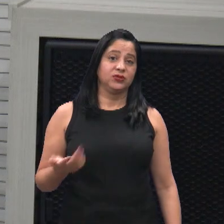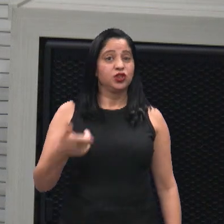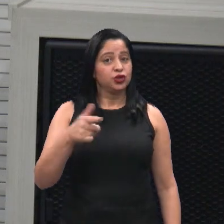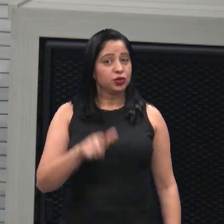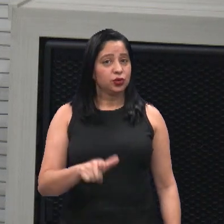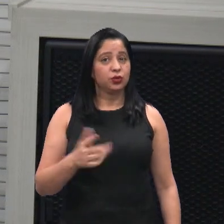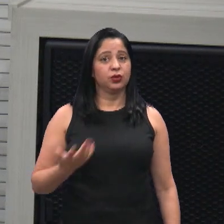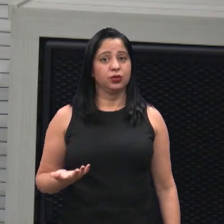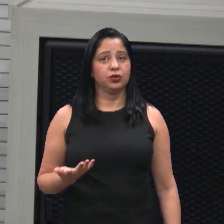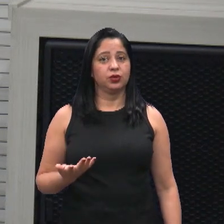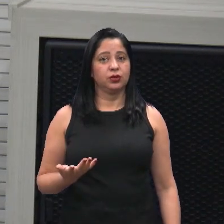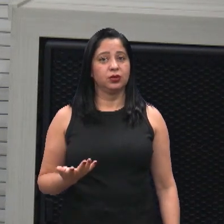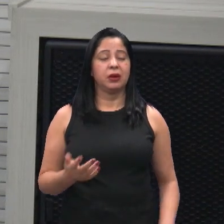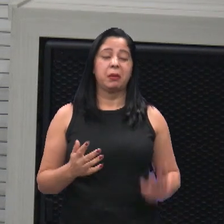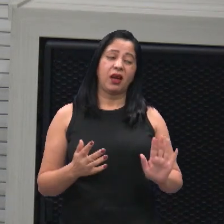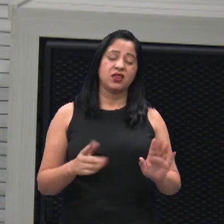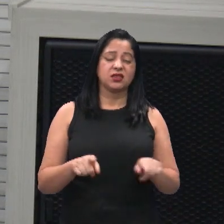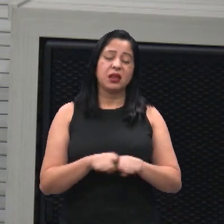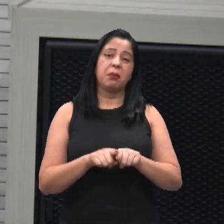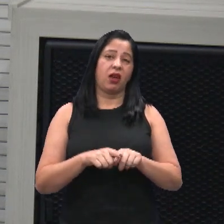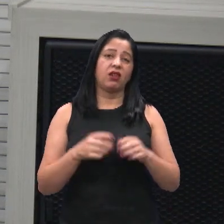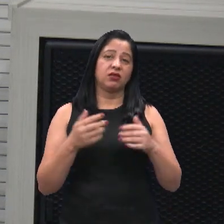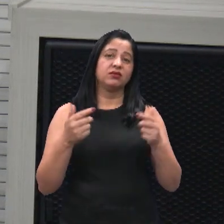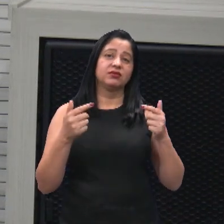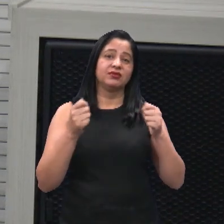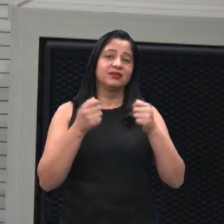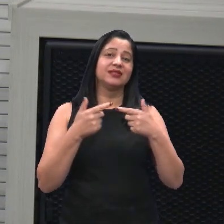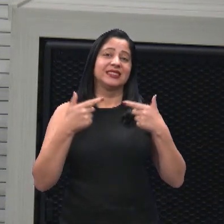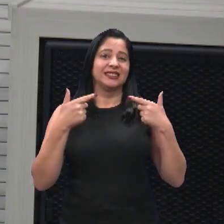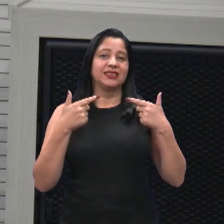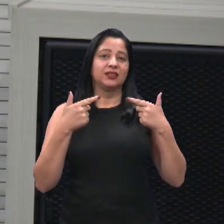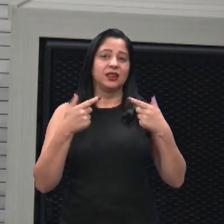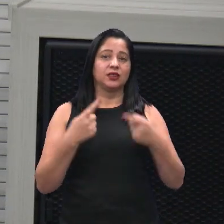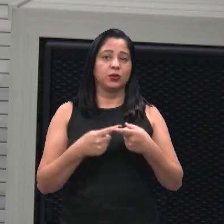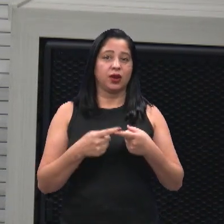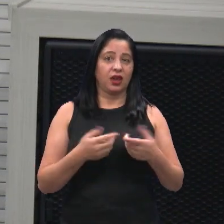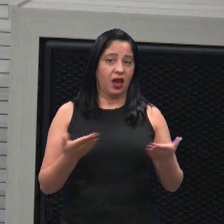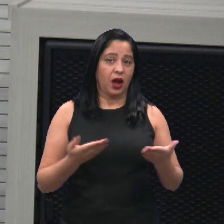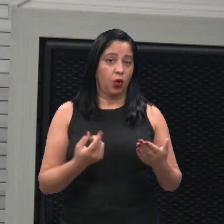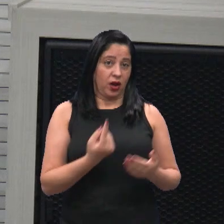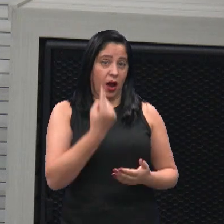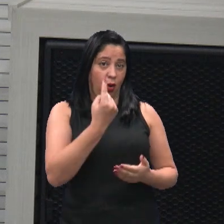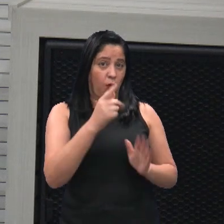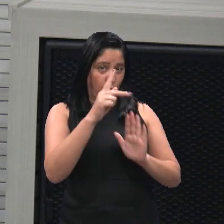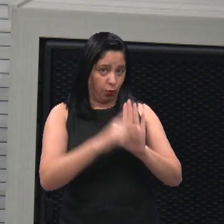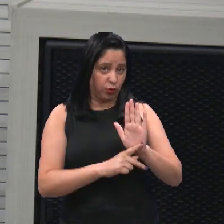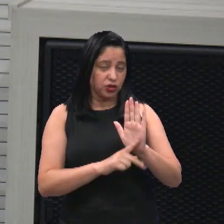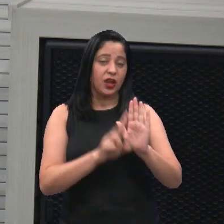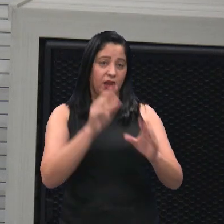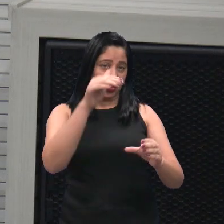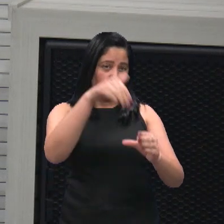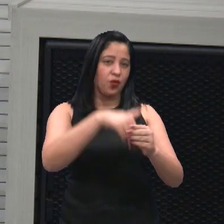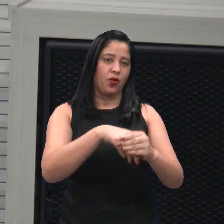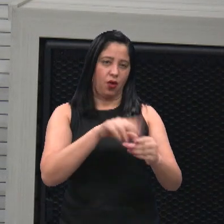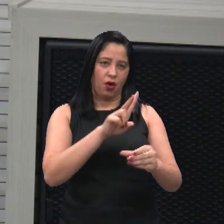até fico alegre aqui, porque deixaram um projeto meu dessa vez. Nós vamos votar hoje aqui o